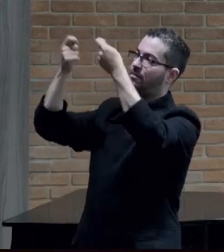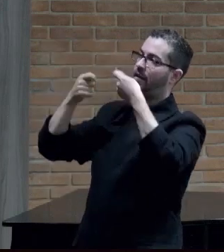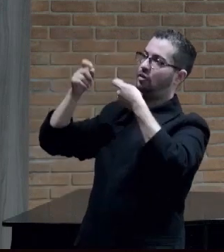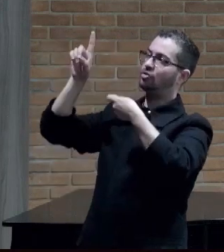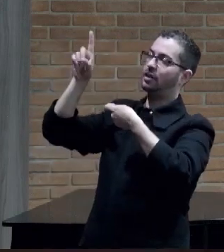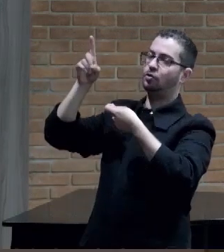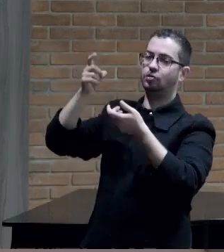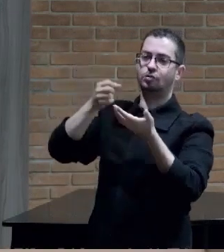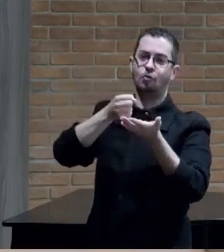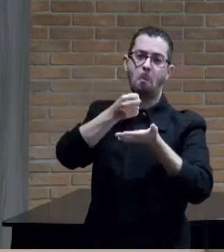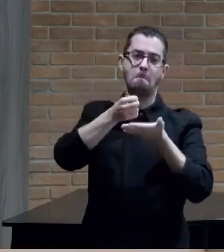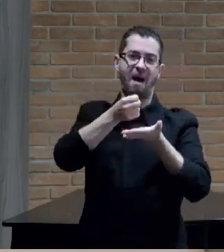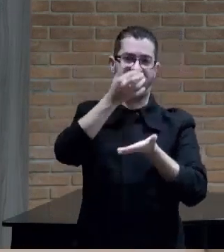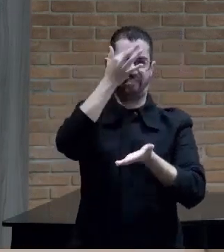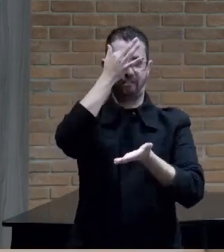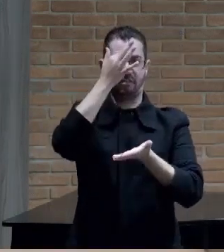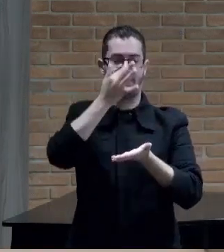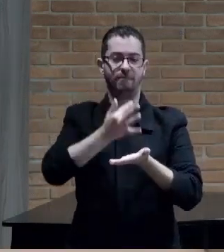fé.